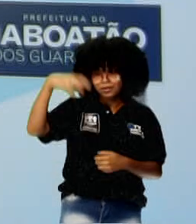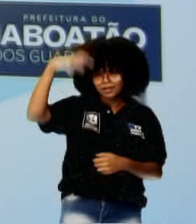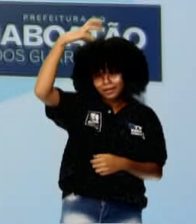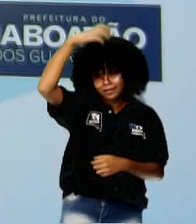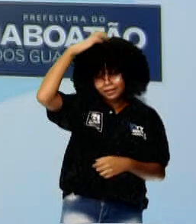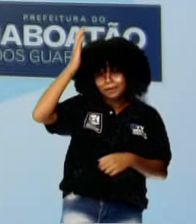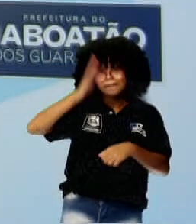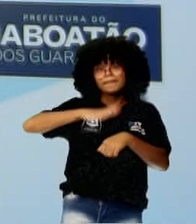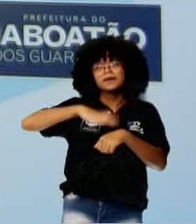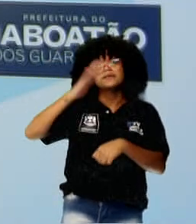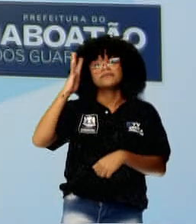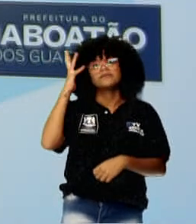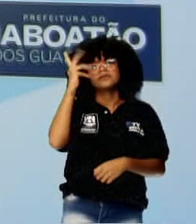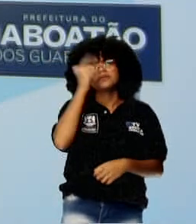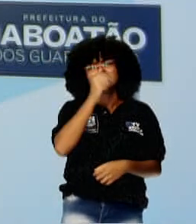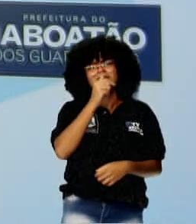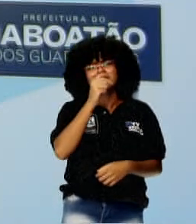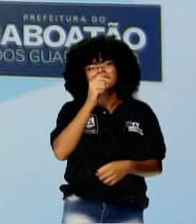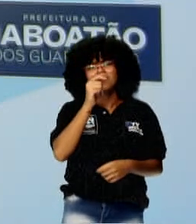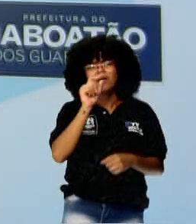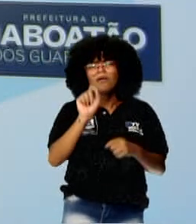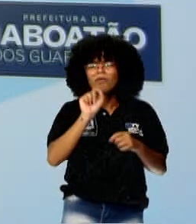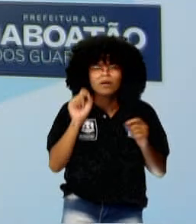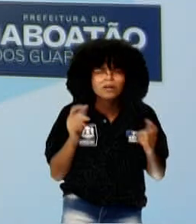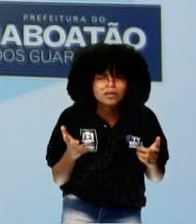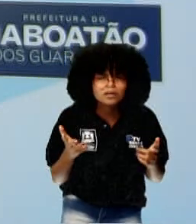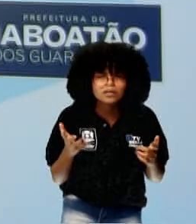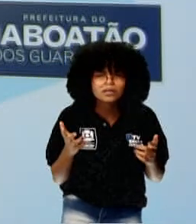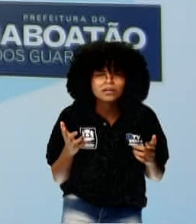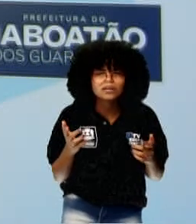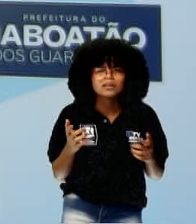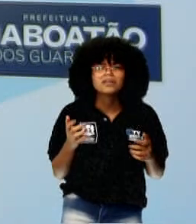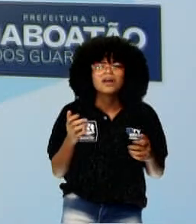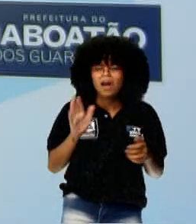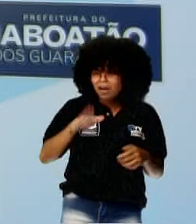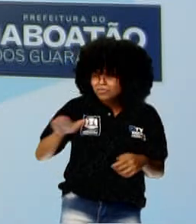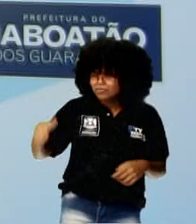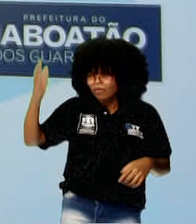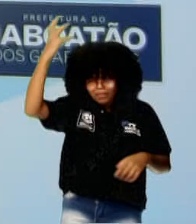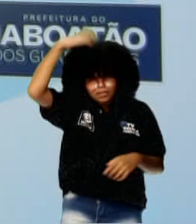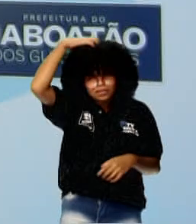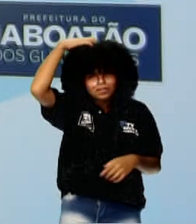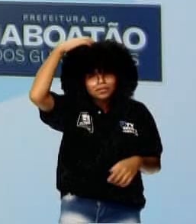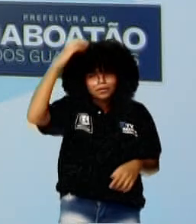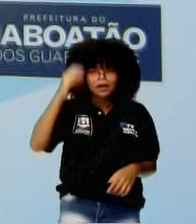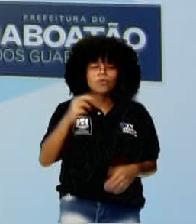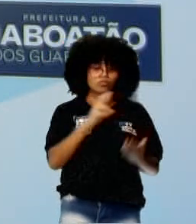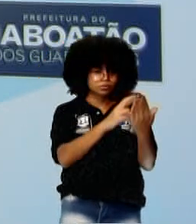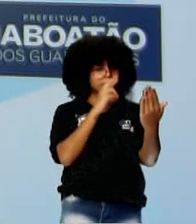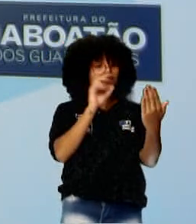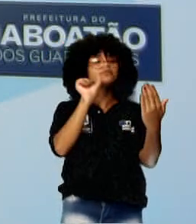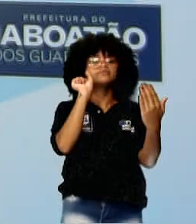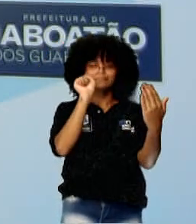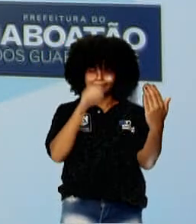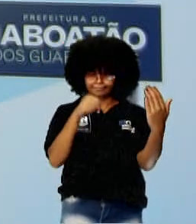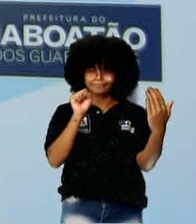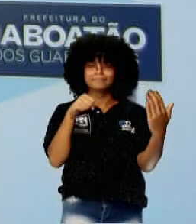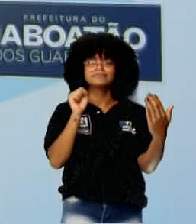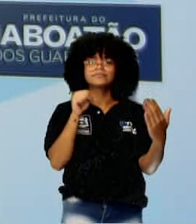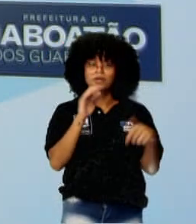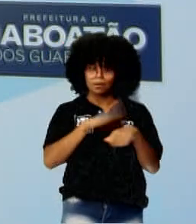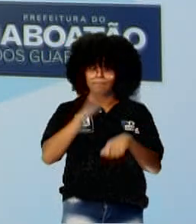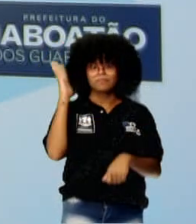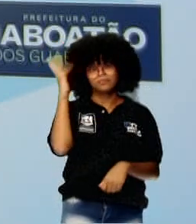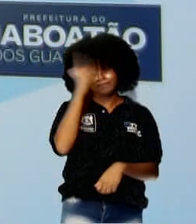ainda." Como é que é? A jovem rainha? Sim, a jovem rainha é mais